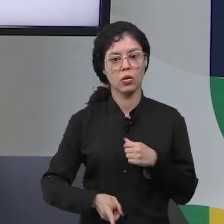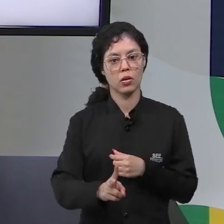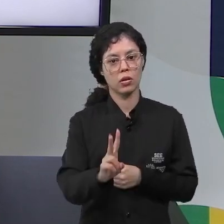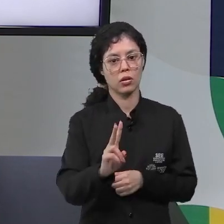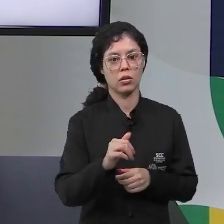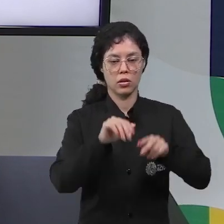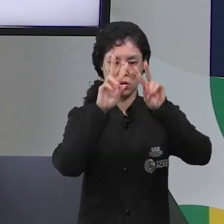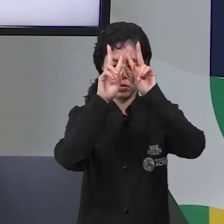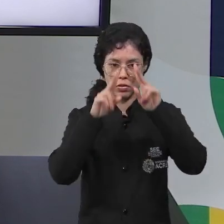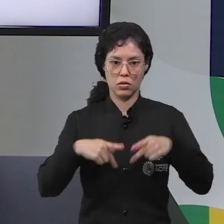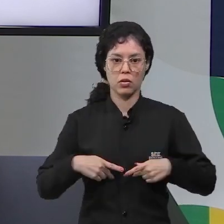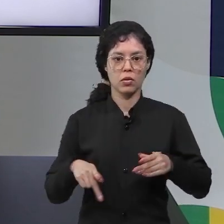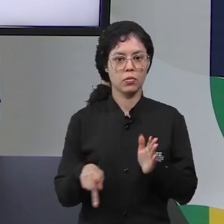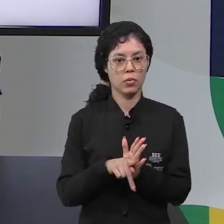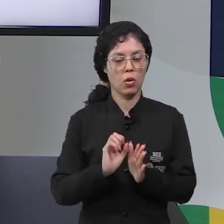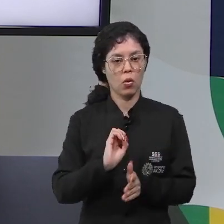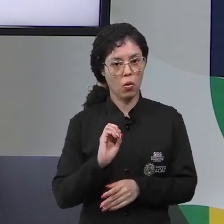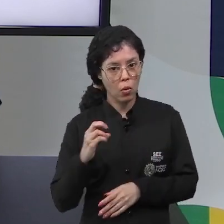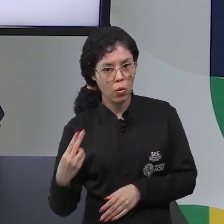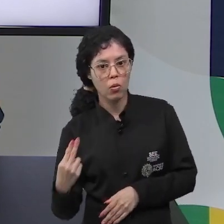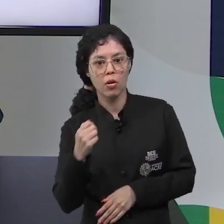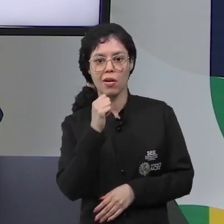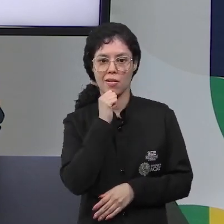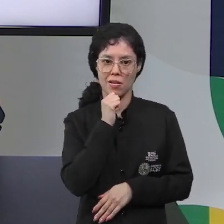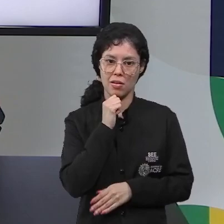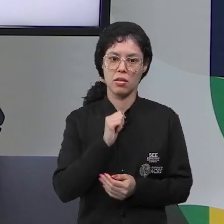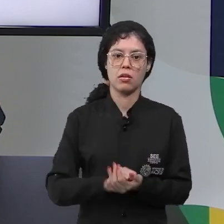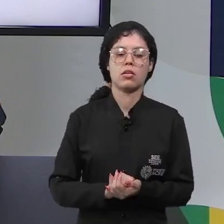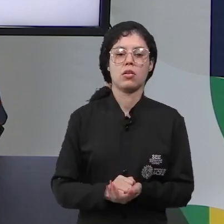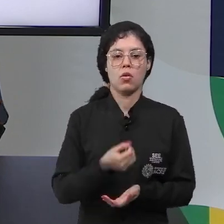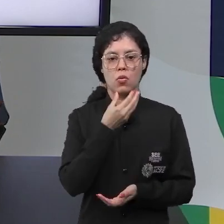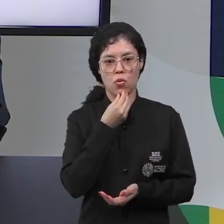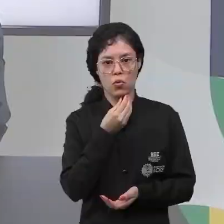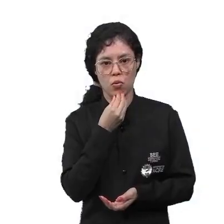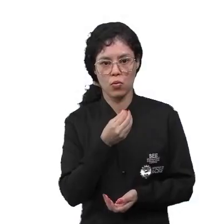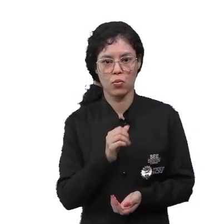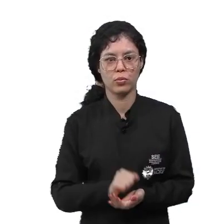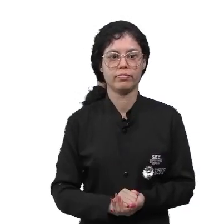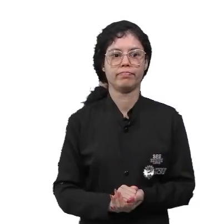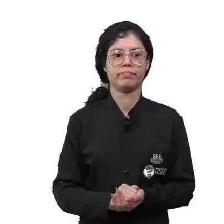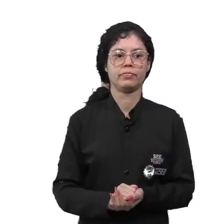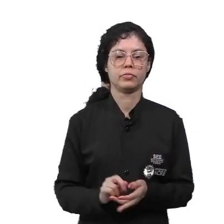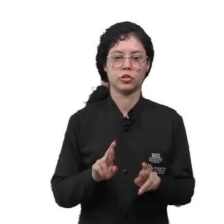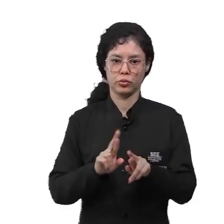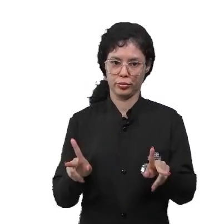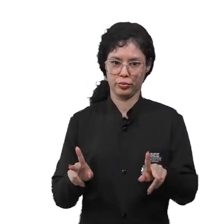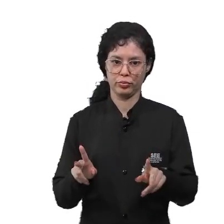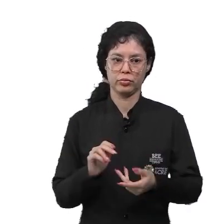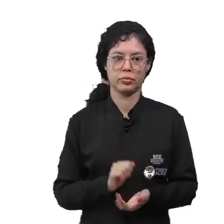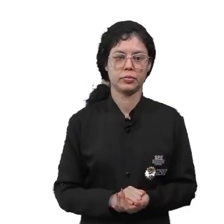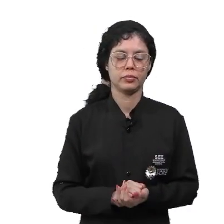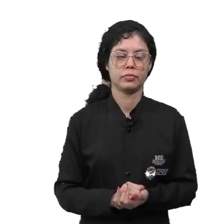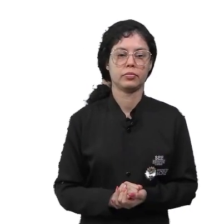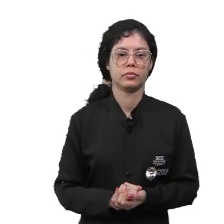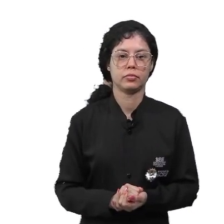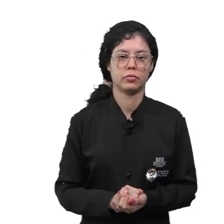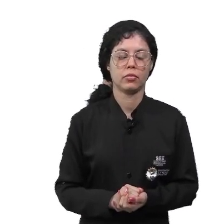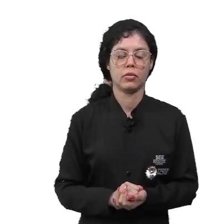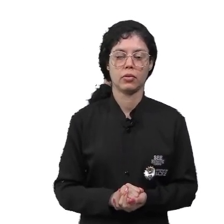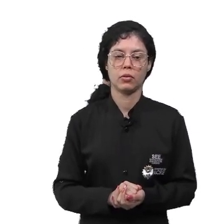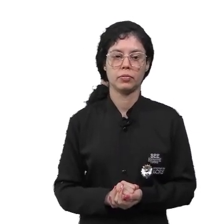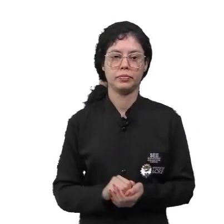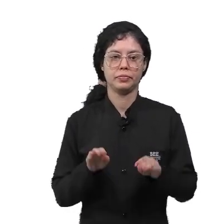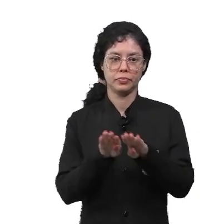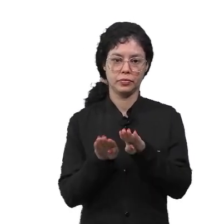sua humanidade, ou isso desumaniza o homem? Então, nós temos aí essa questão